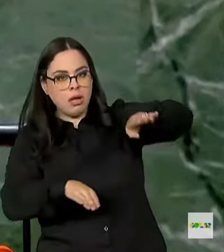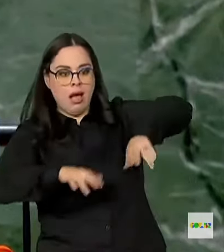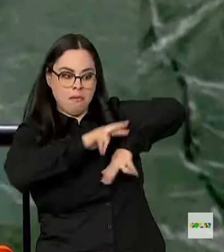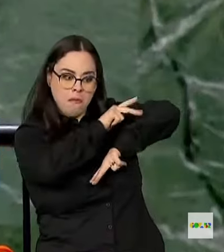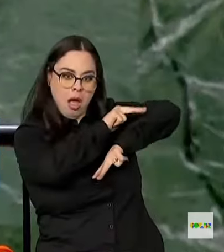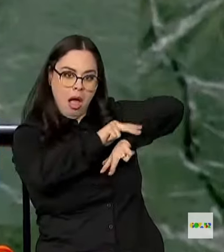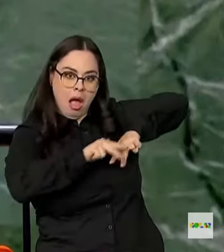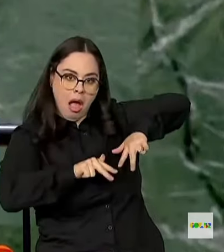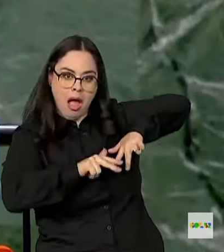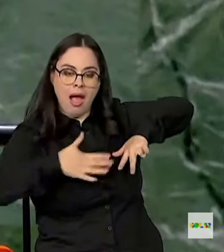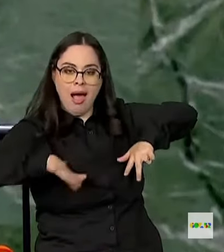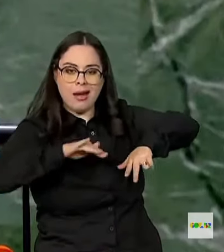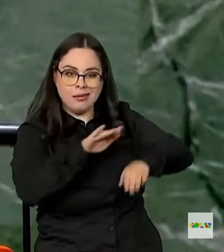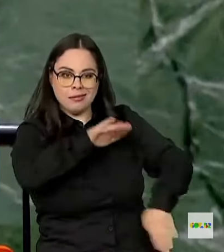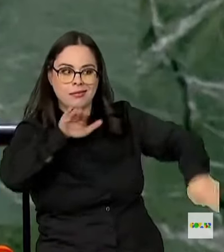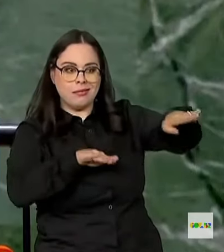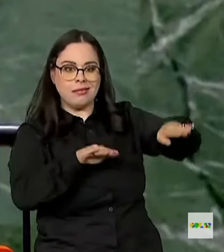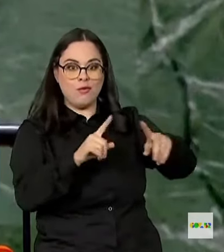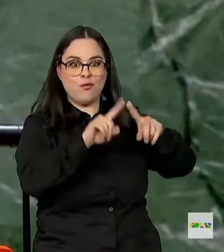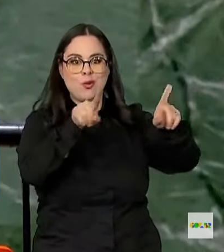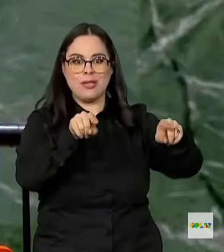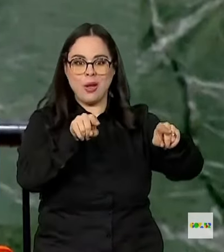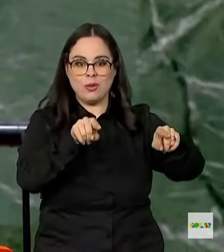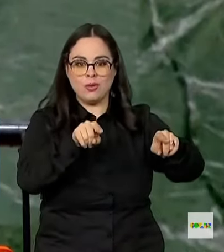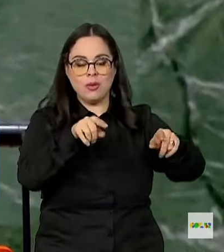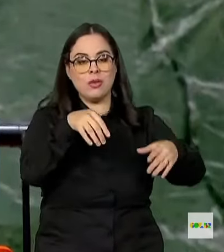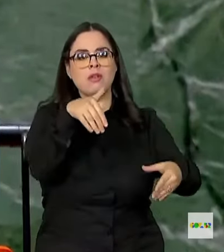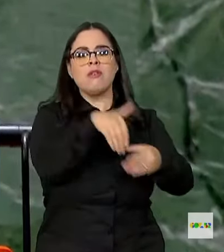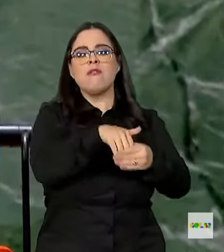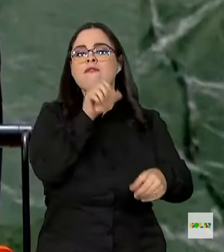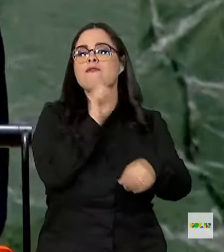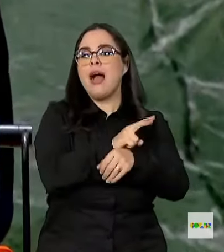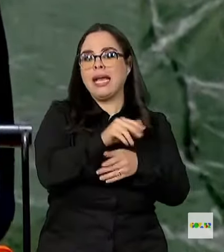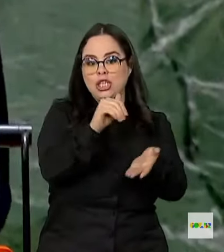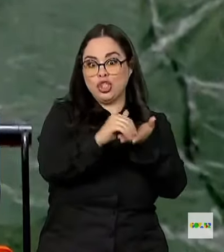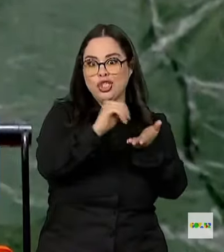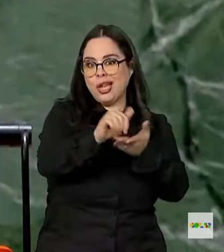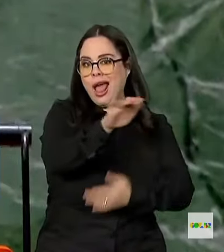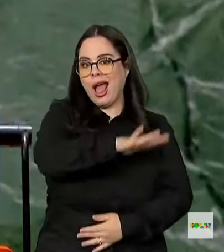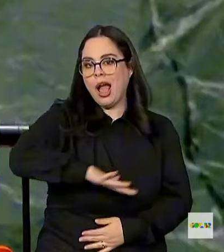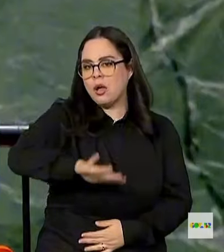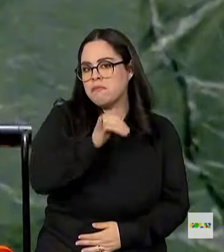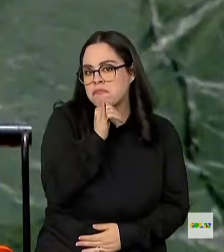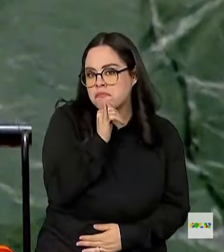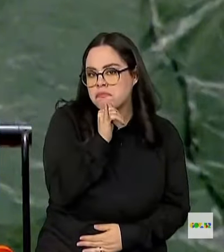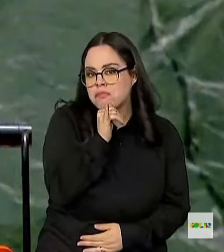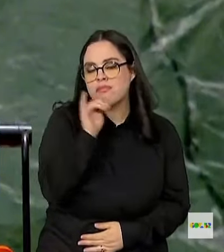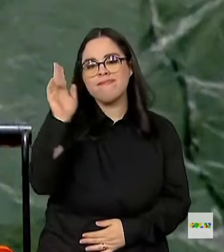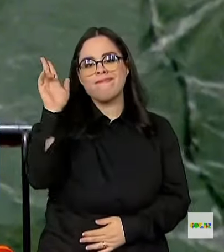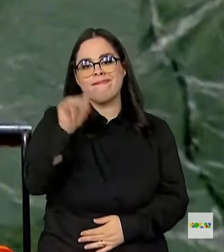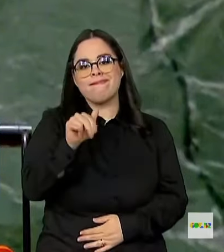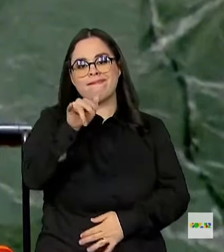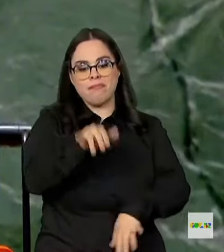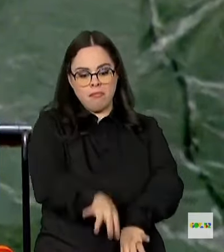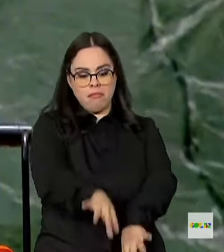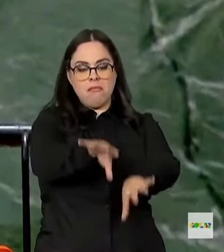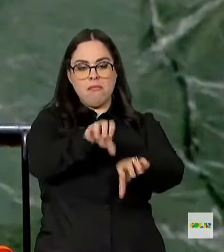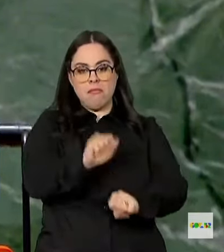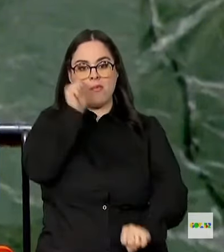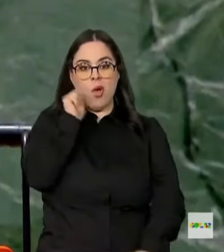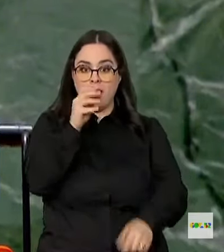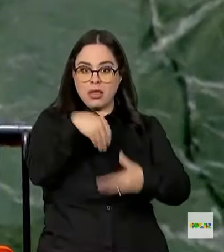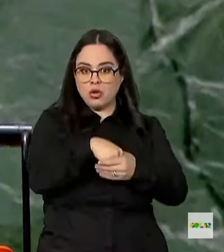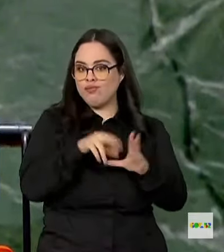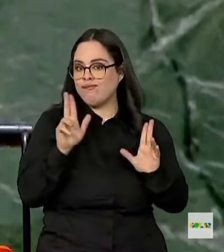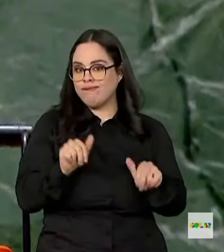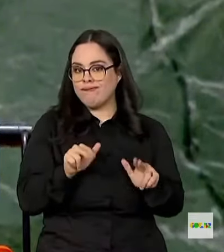exercício das mais altas funções. O cargo de secretário-geral jamais foi ocupado por uma